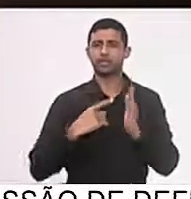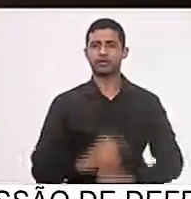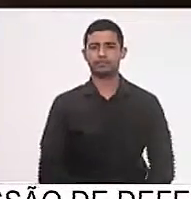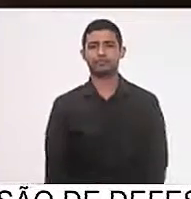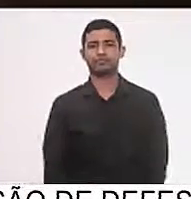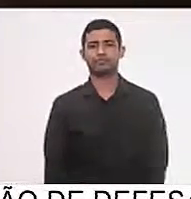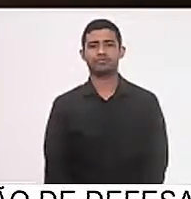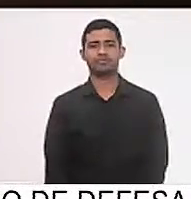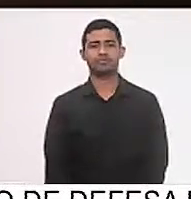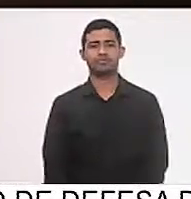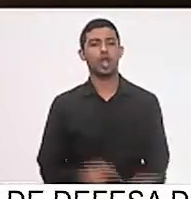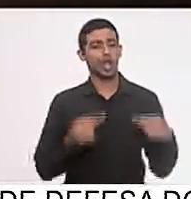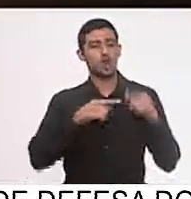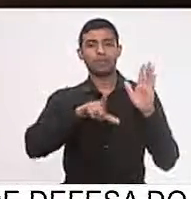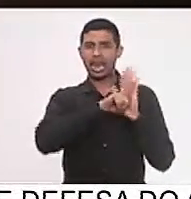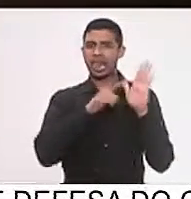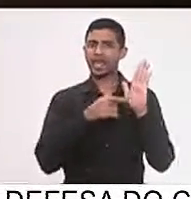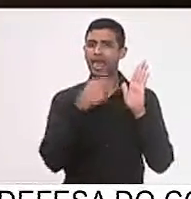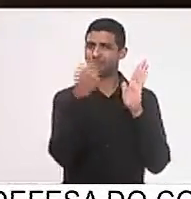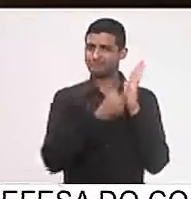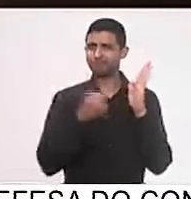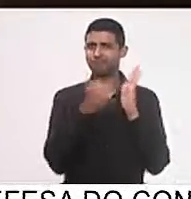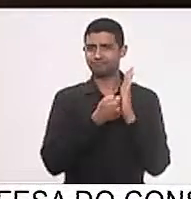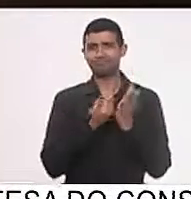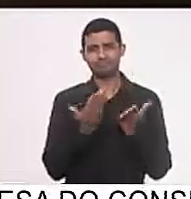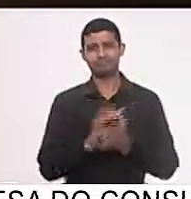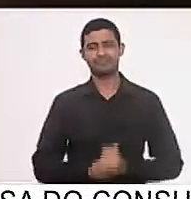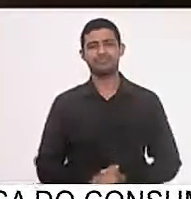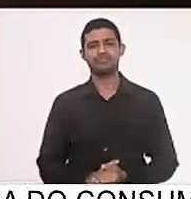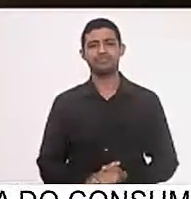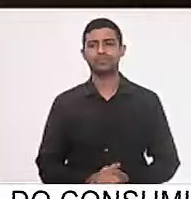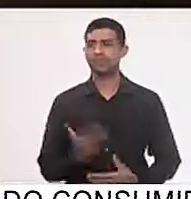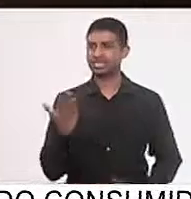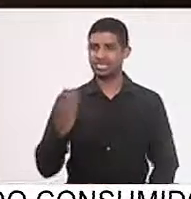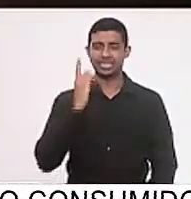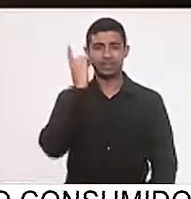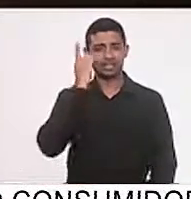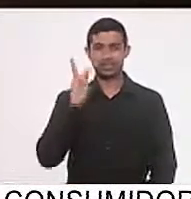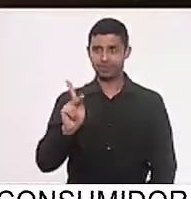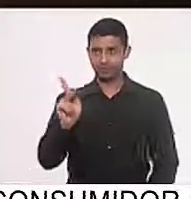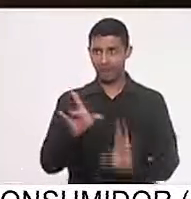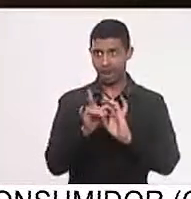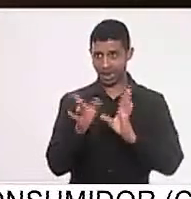observâncias que a lei assim impõe. Então, muito acertado, deputado Knoploch.